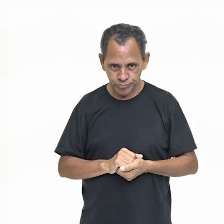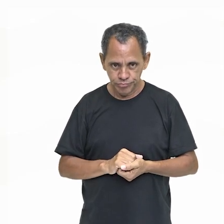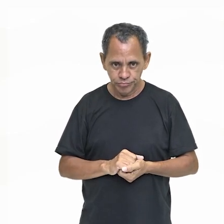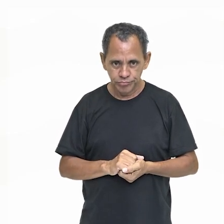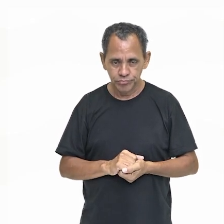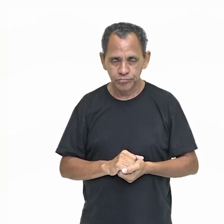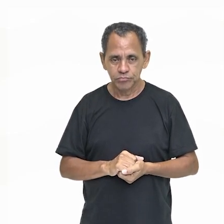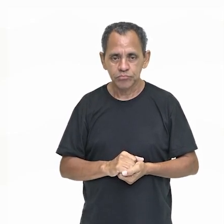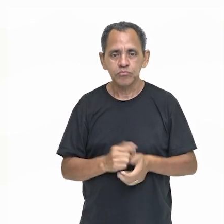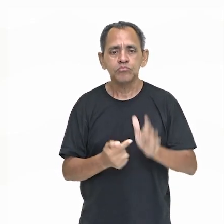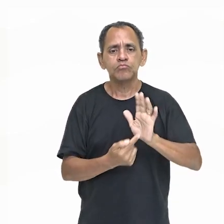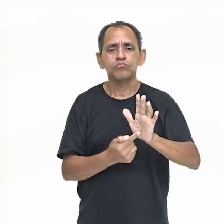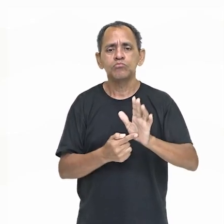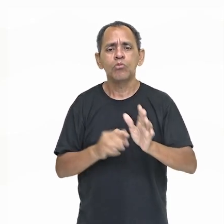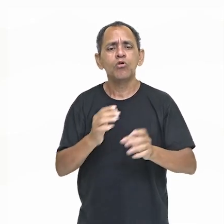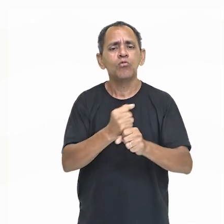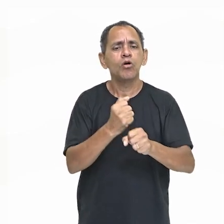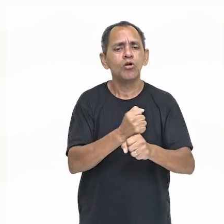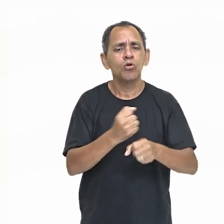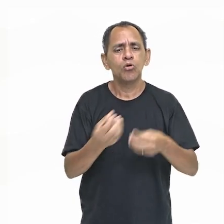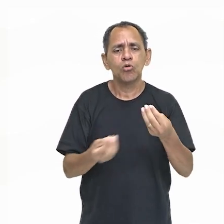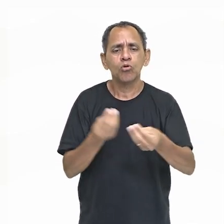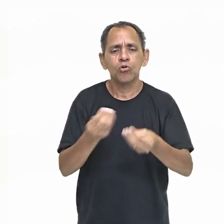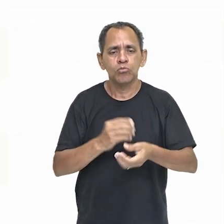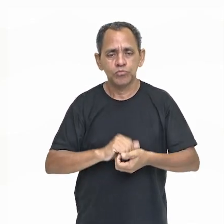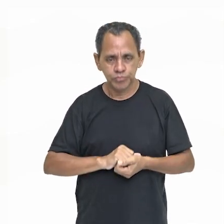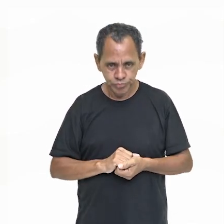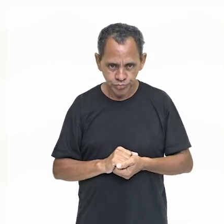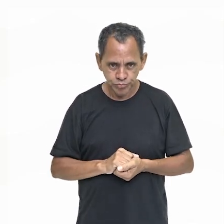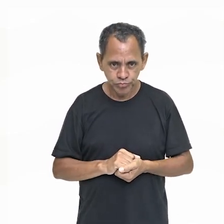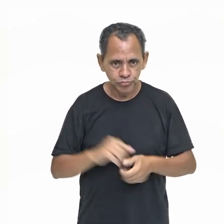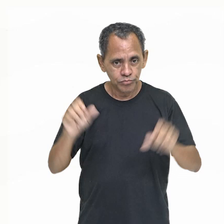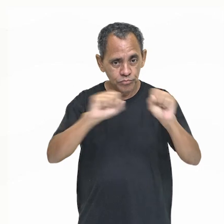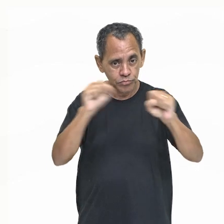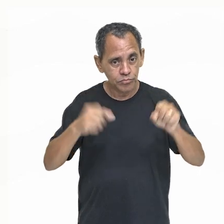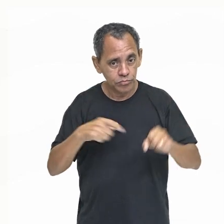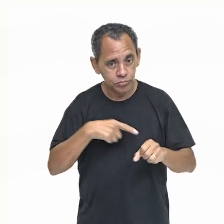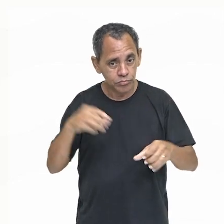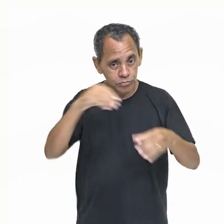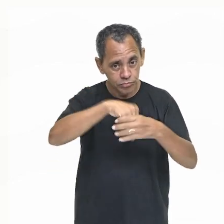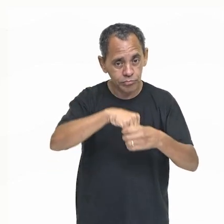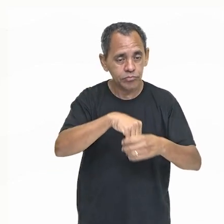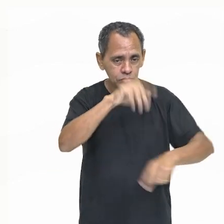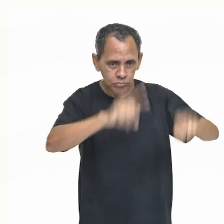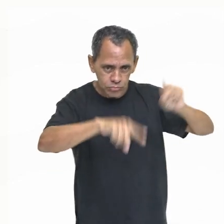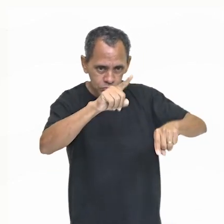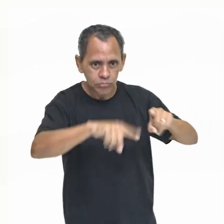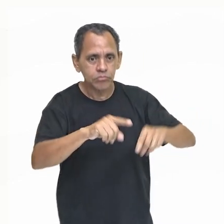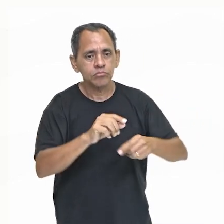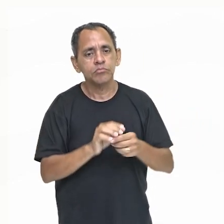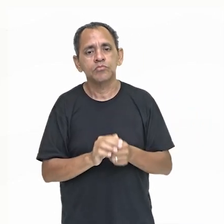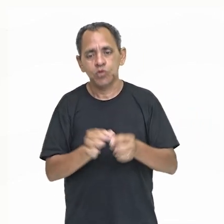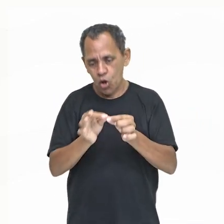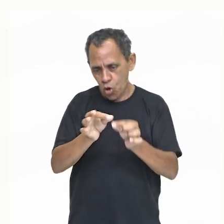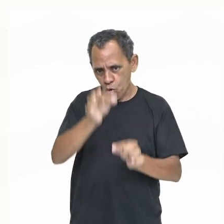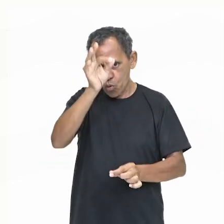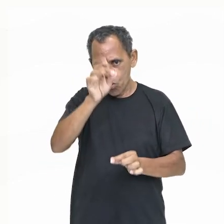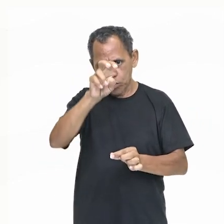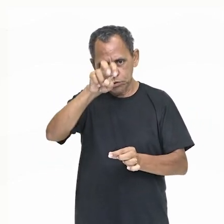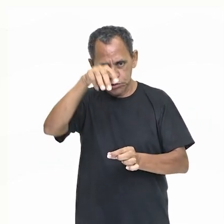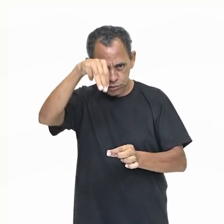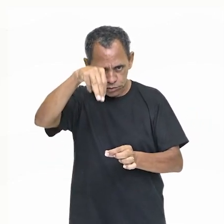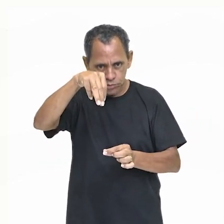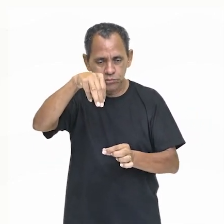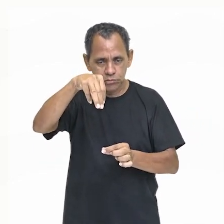determine o valor da energia mecânica de um sistema composto por um corpo que se encontra a uma altura de 5 m